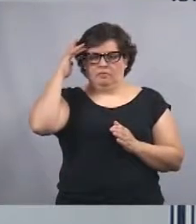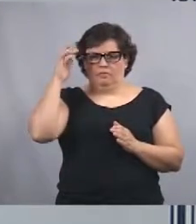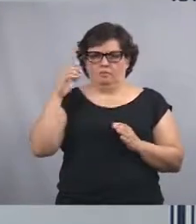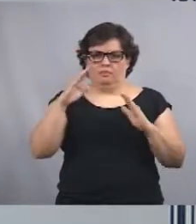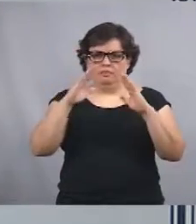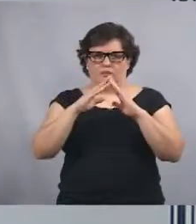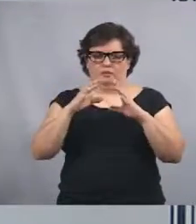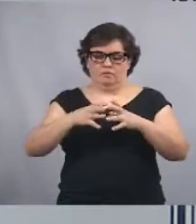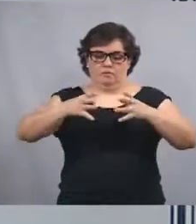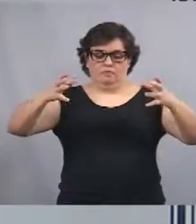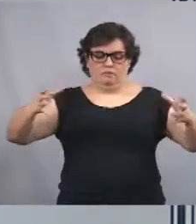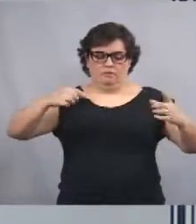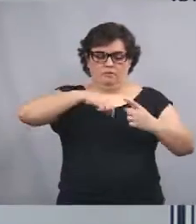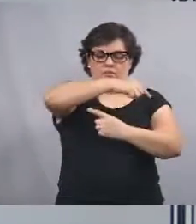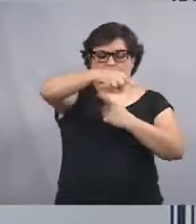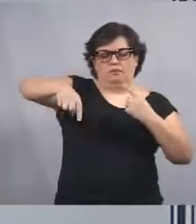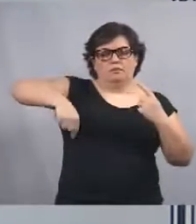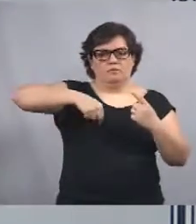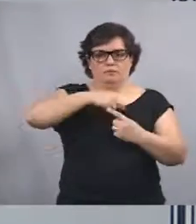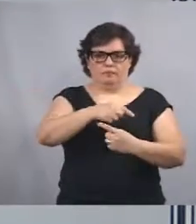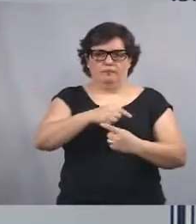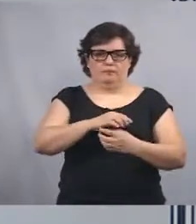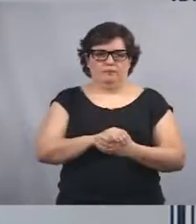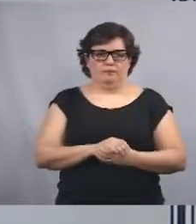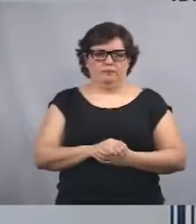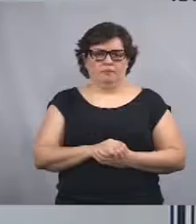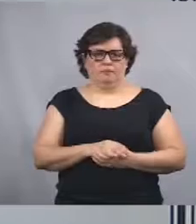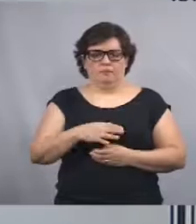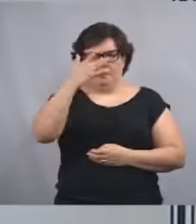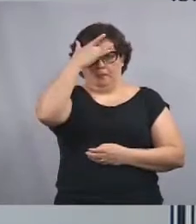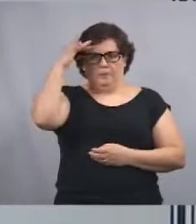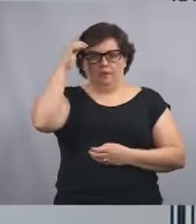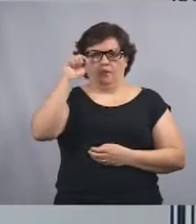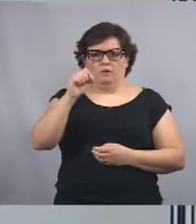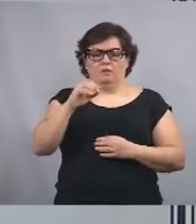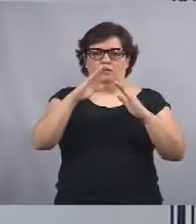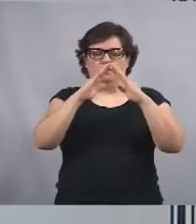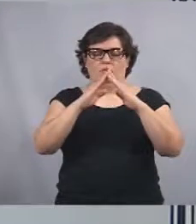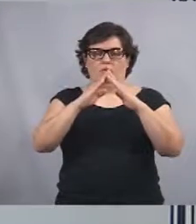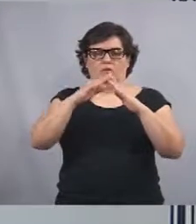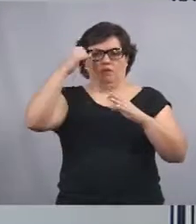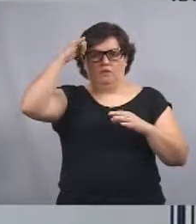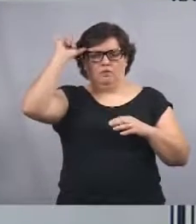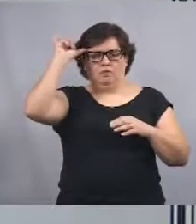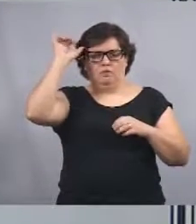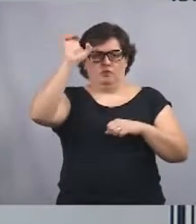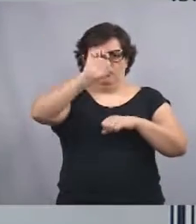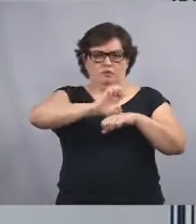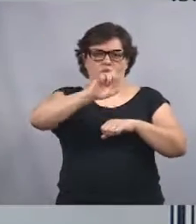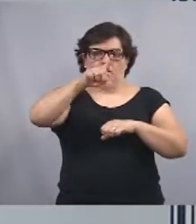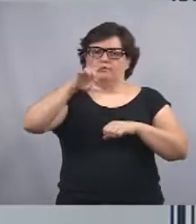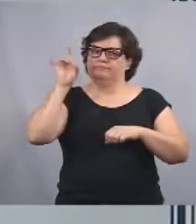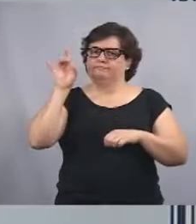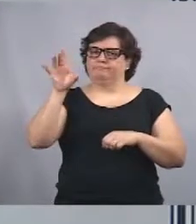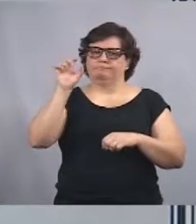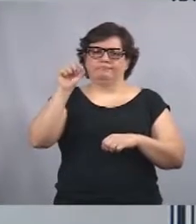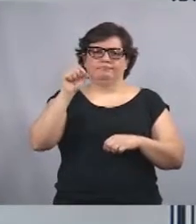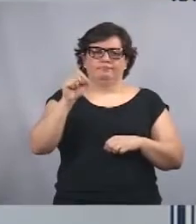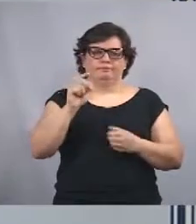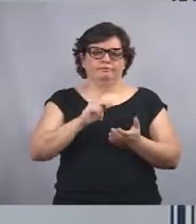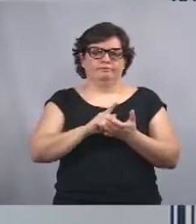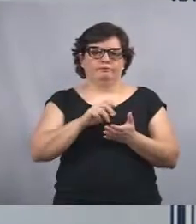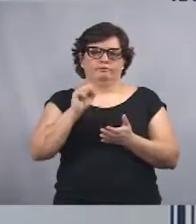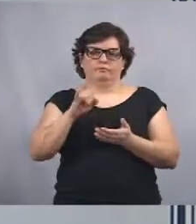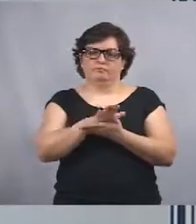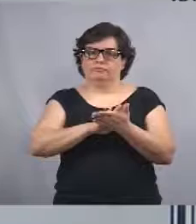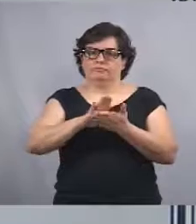da nossa grande região, do nosso município, o cidadão que mora na Fazenda do Estado é o único que efetivamente, se nada for feito,